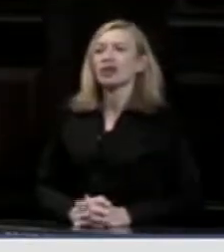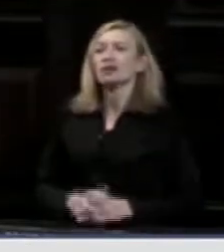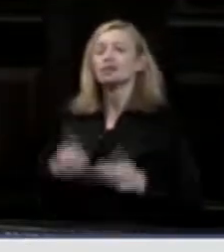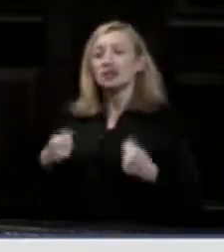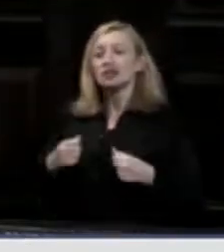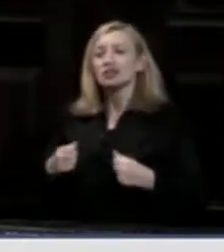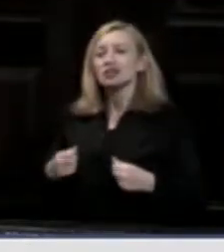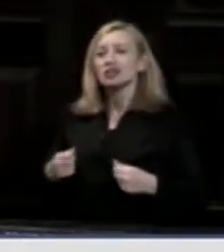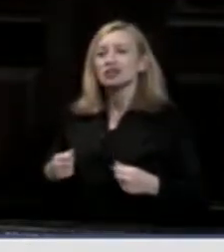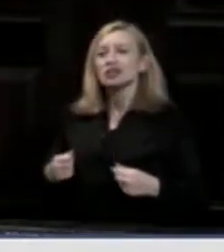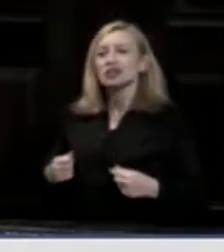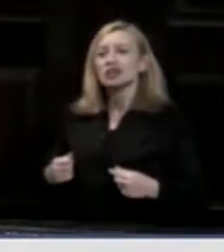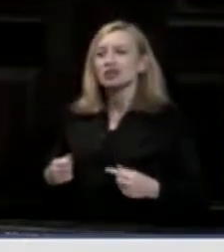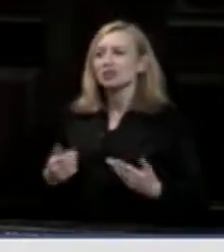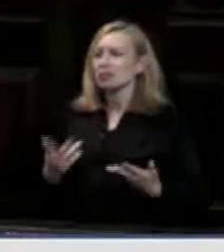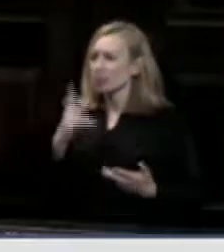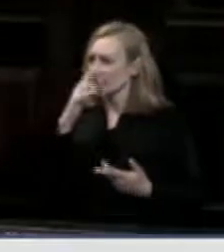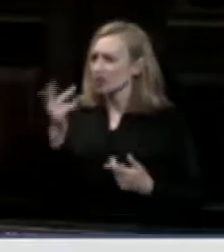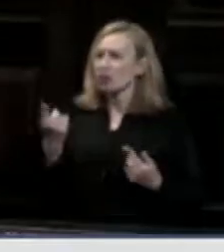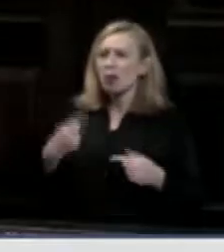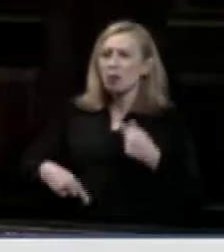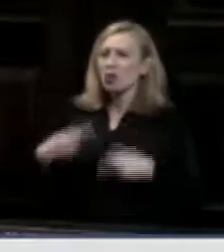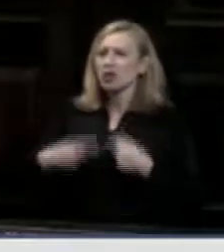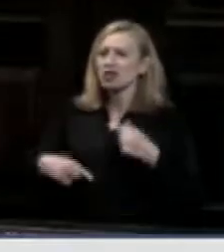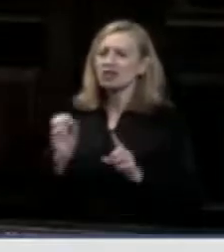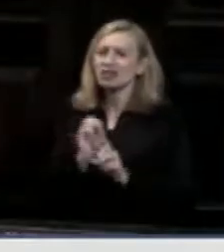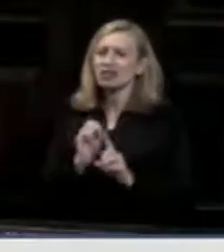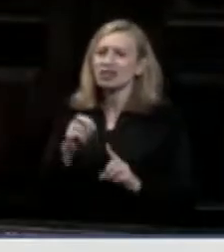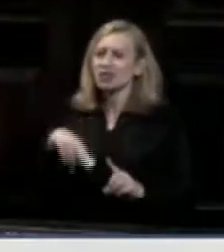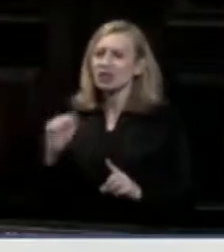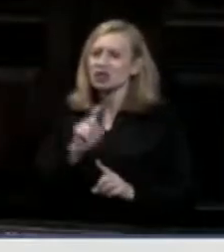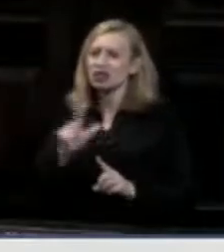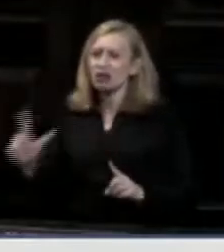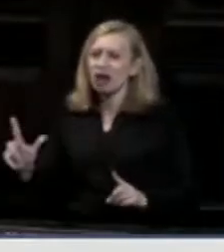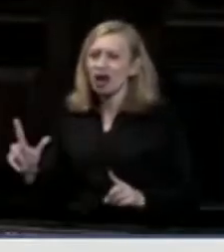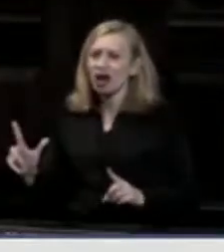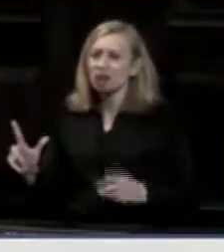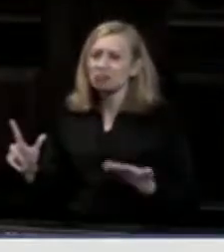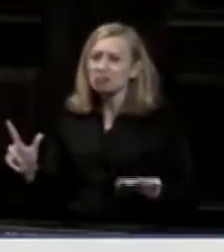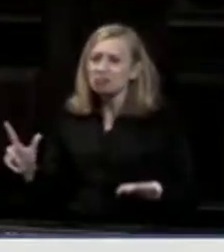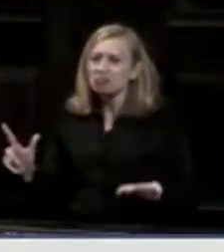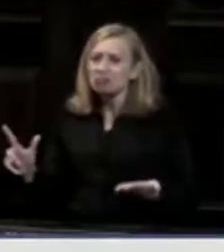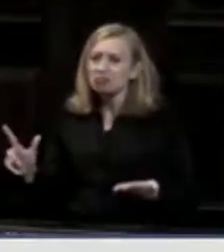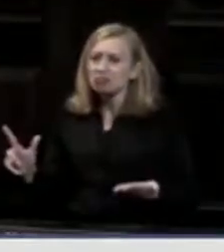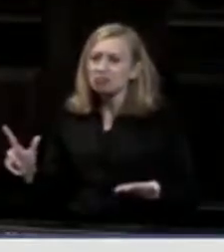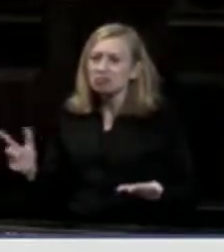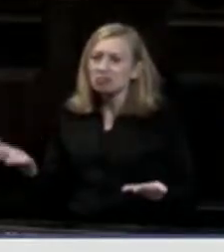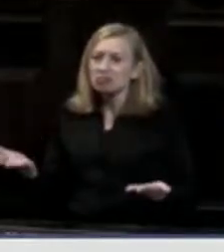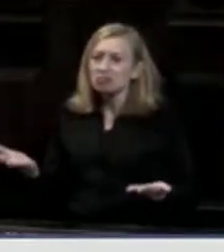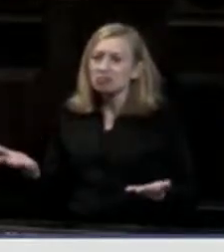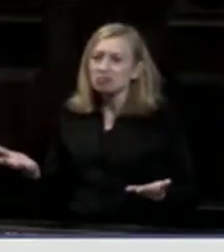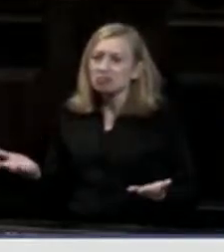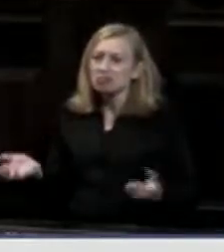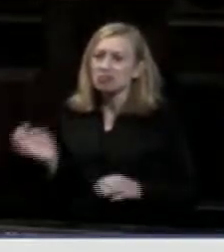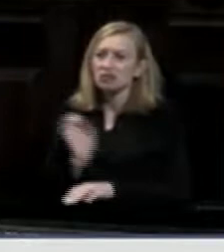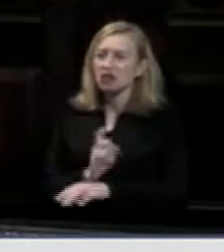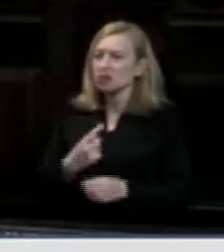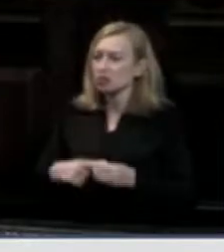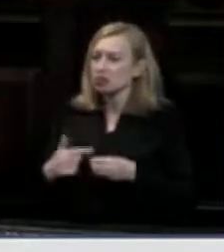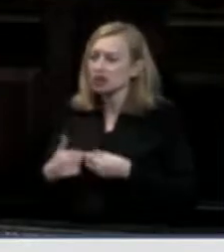política nacional. E quando digo nacional, da União, estados e municípios. Não queria